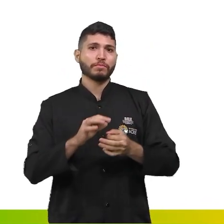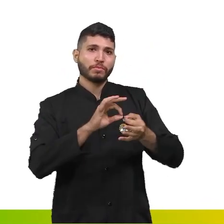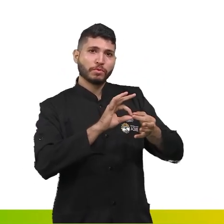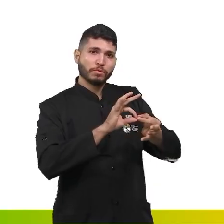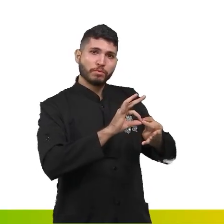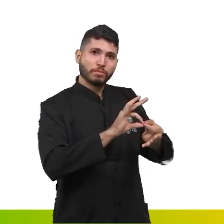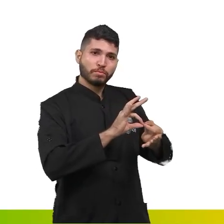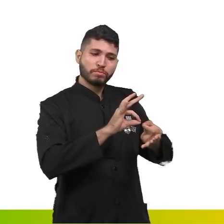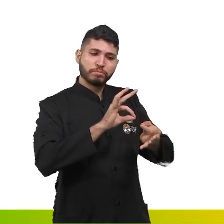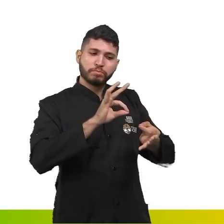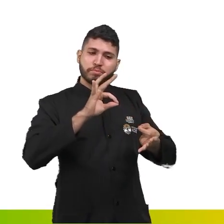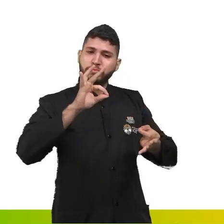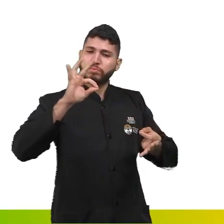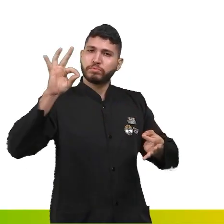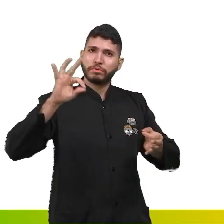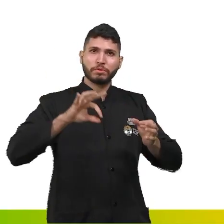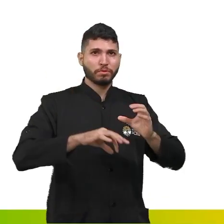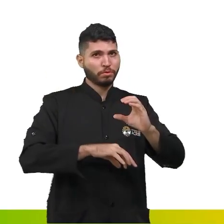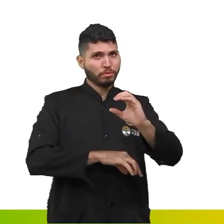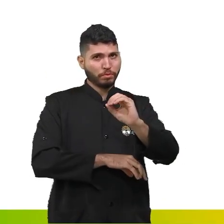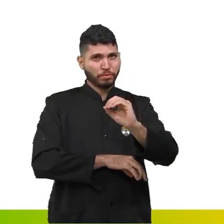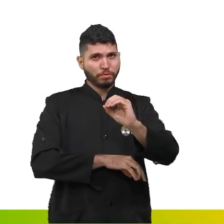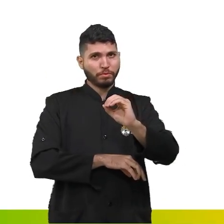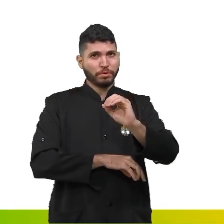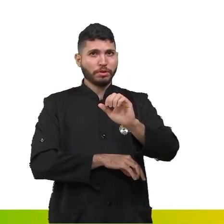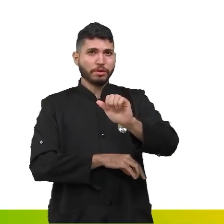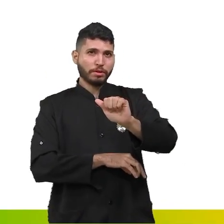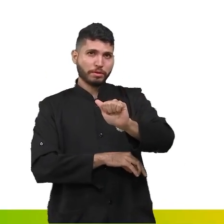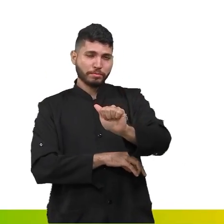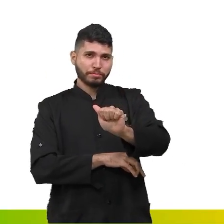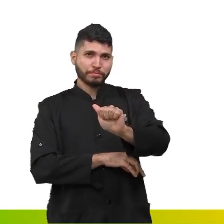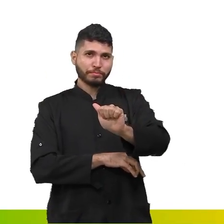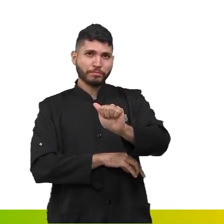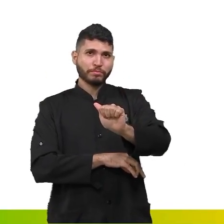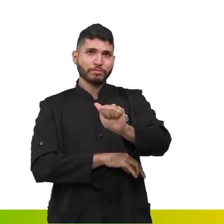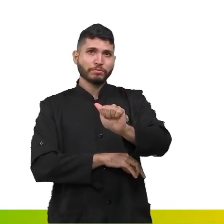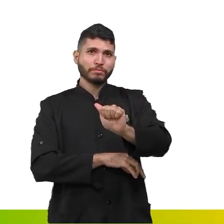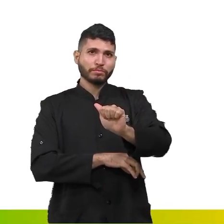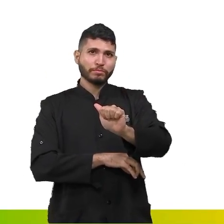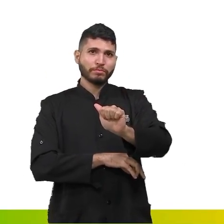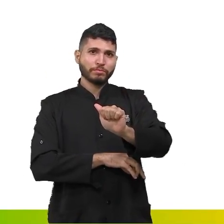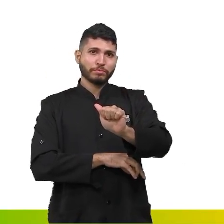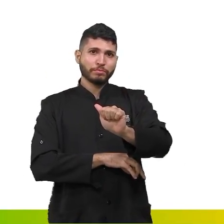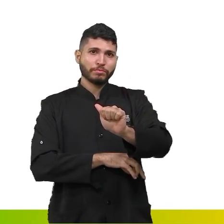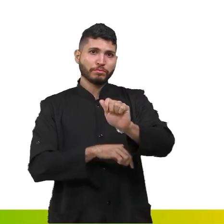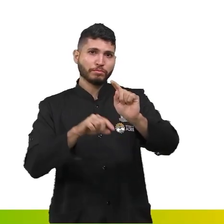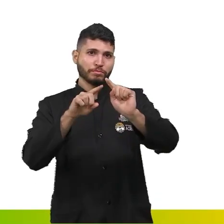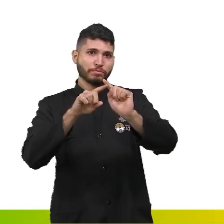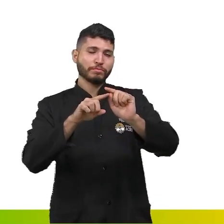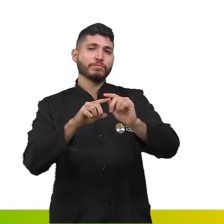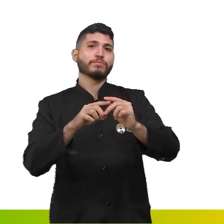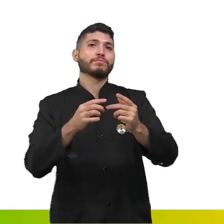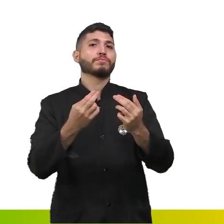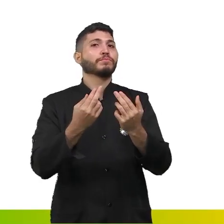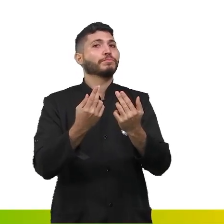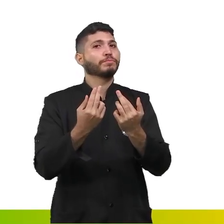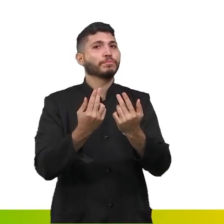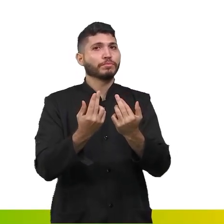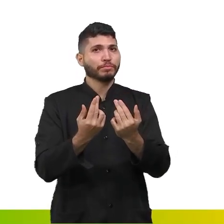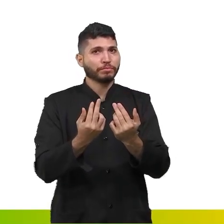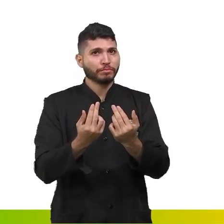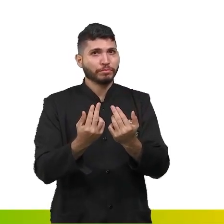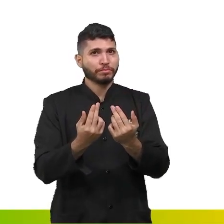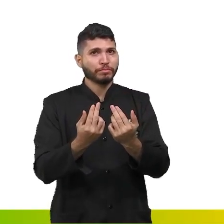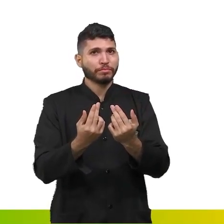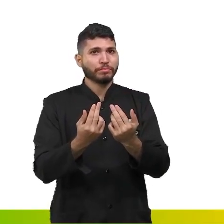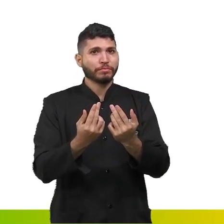OA, essa diagonal, essa reta, do quadrilátero tem a mesma medida. O caso